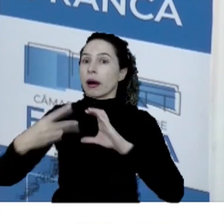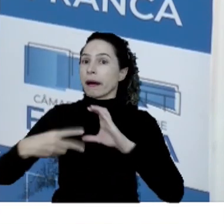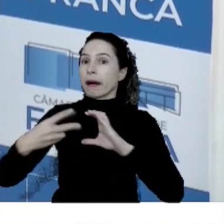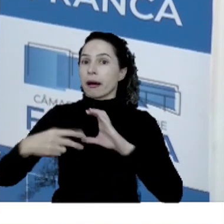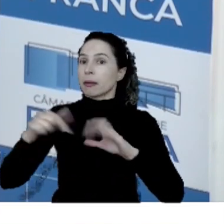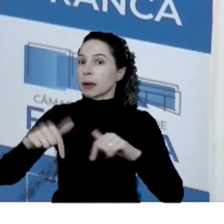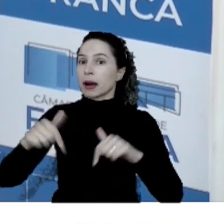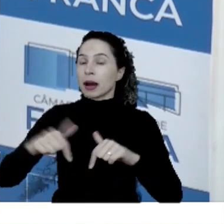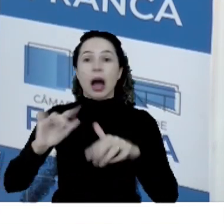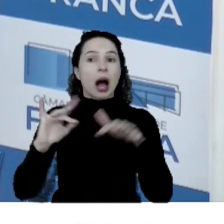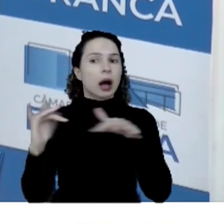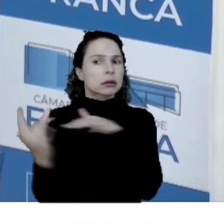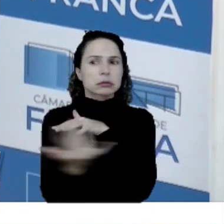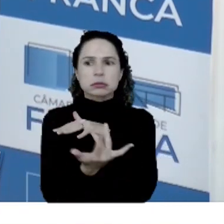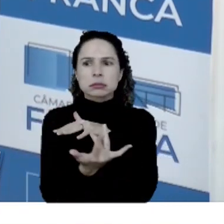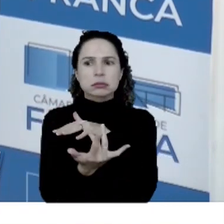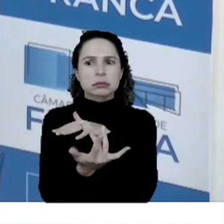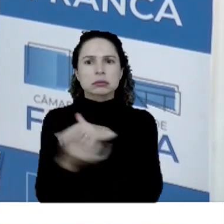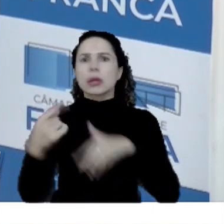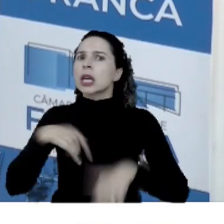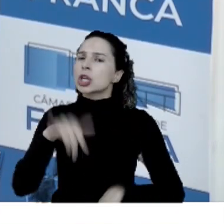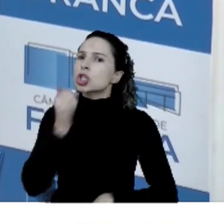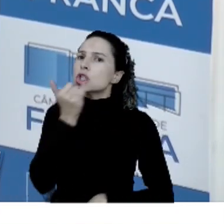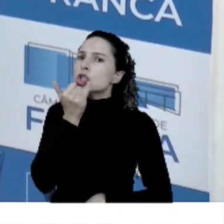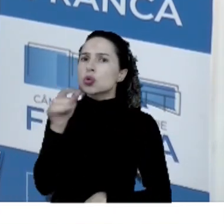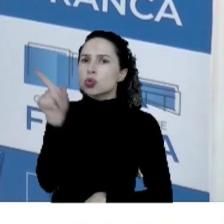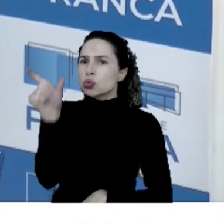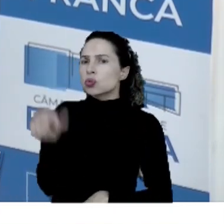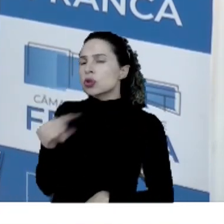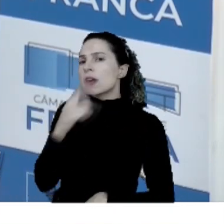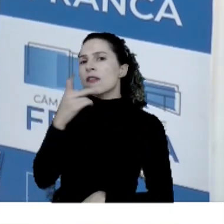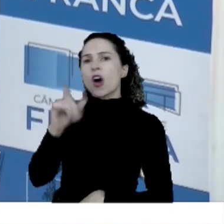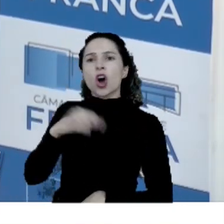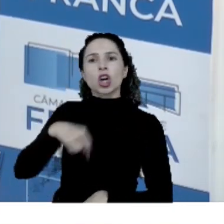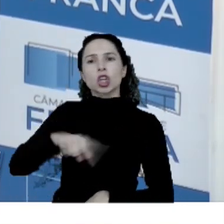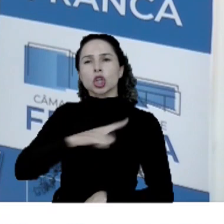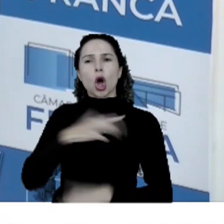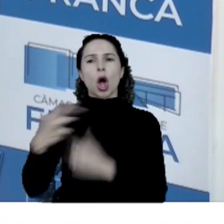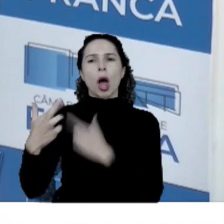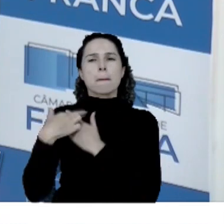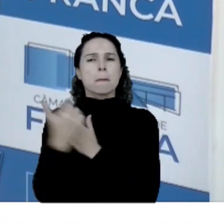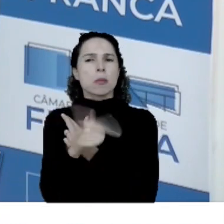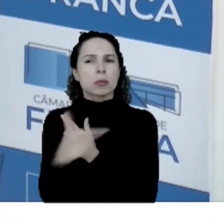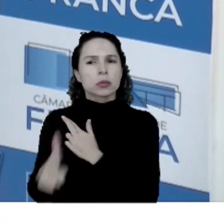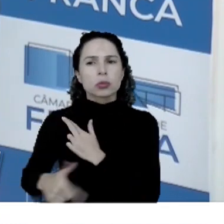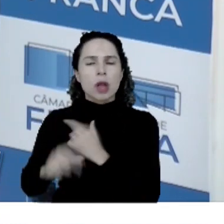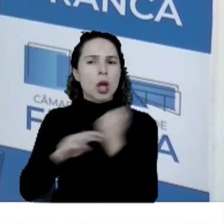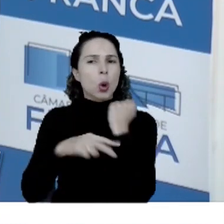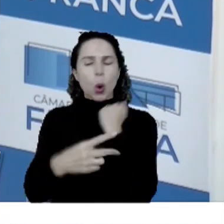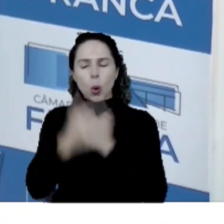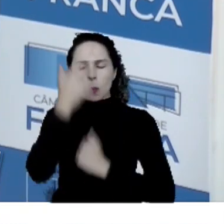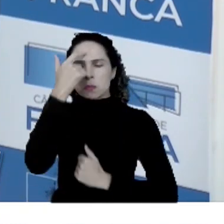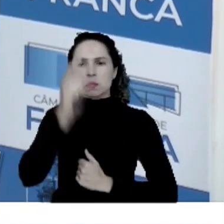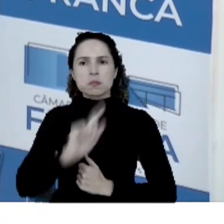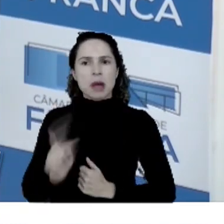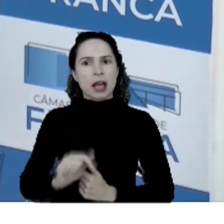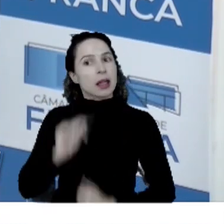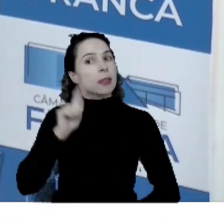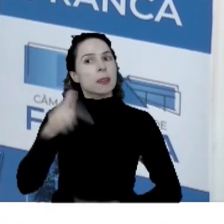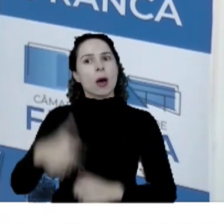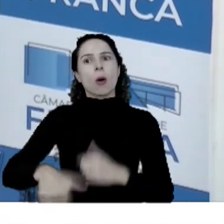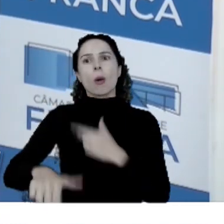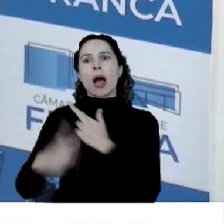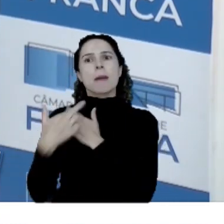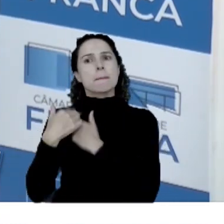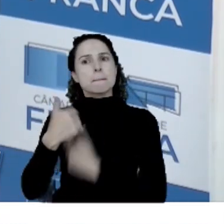redes sociais, e me desculpa a senhora que me chamou de irresponsável e inconsequente. Isso não cabe para mim, não cabe